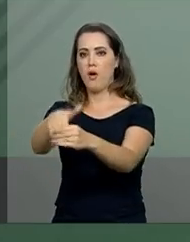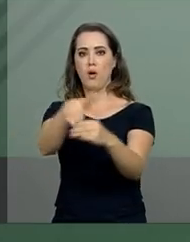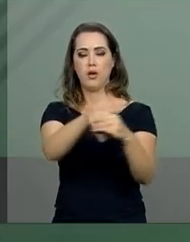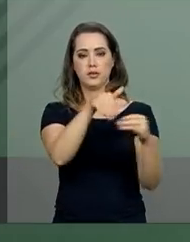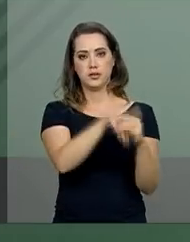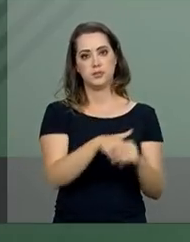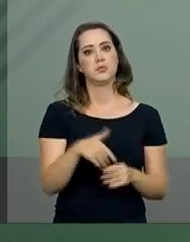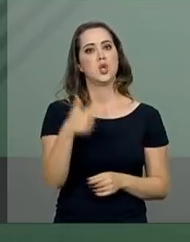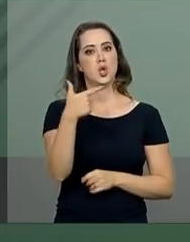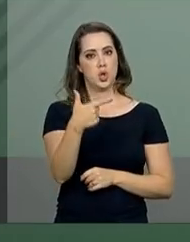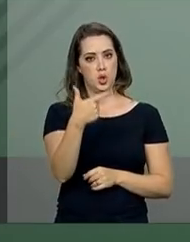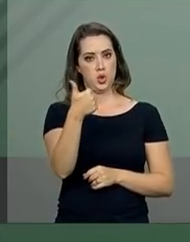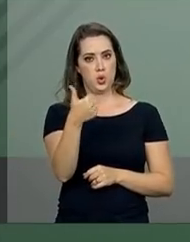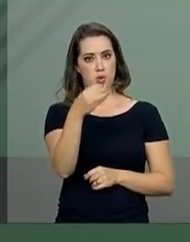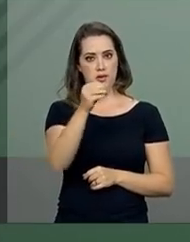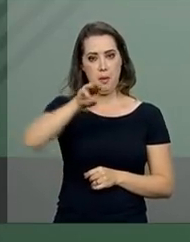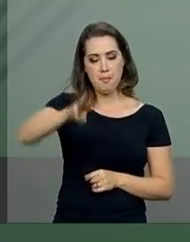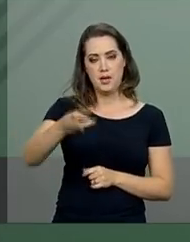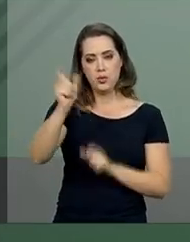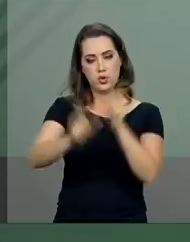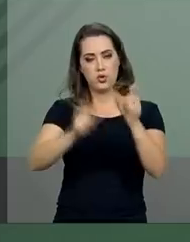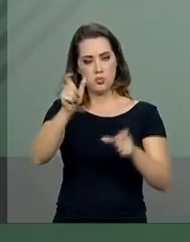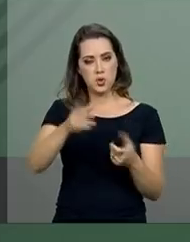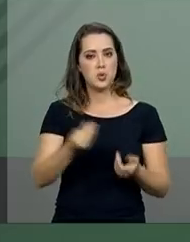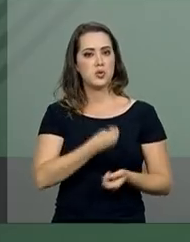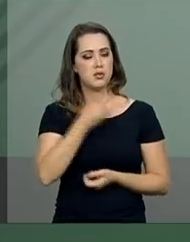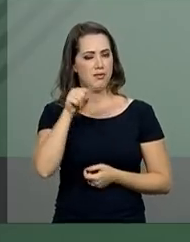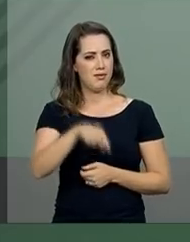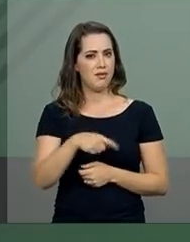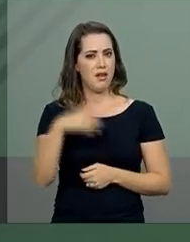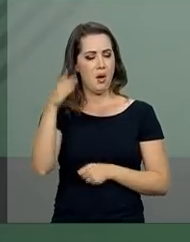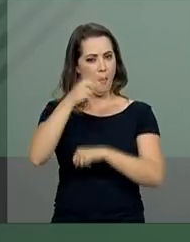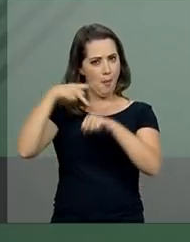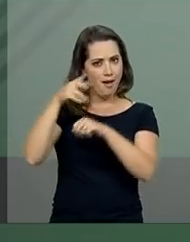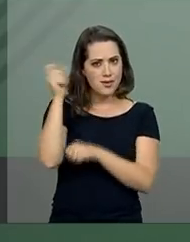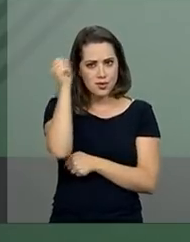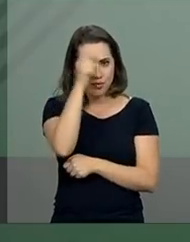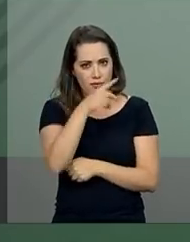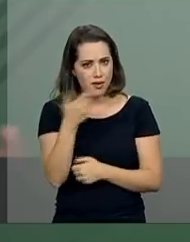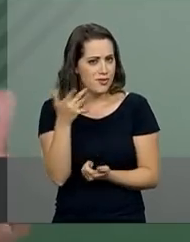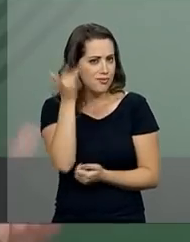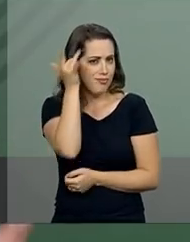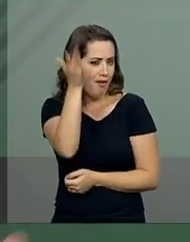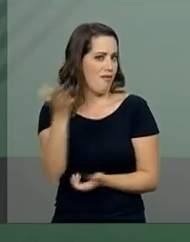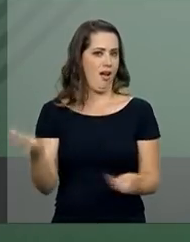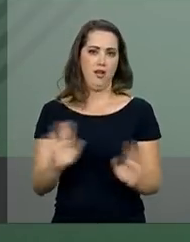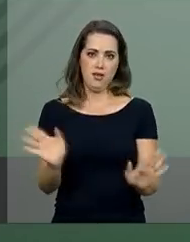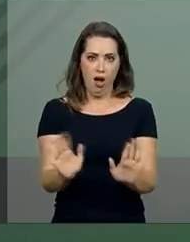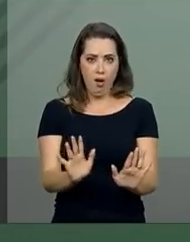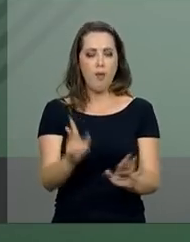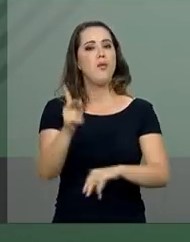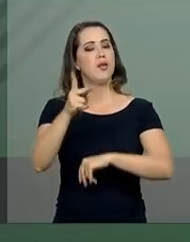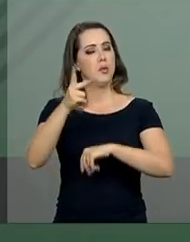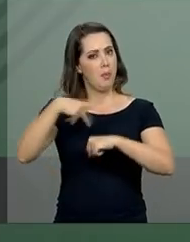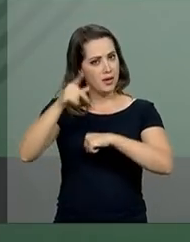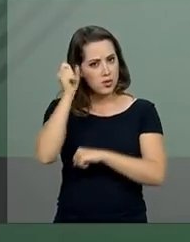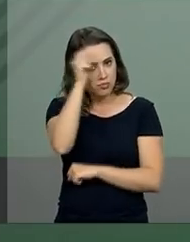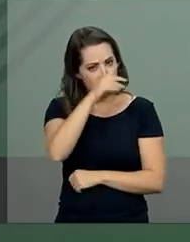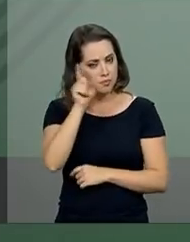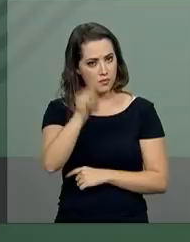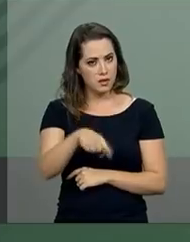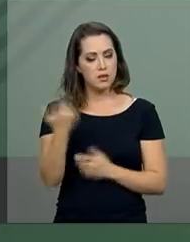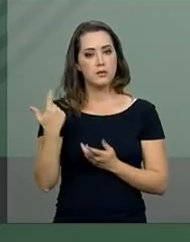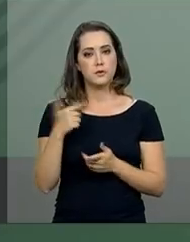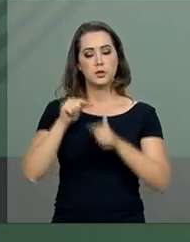de habitantes é um país muito complexo não é um país fácil é é é realmente uma